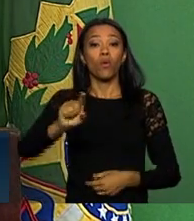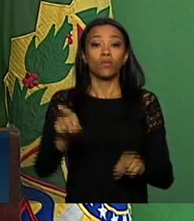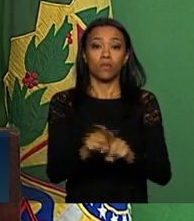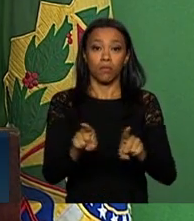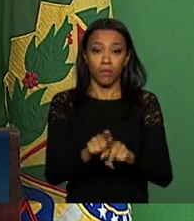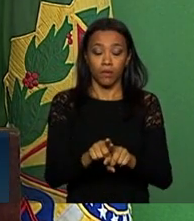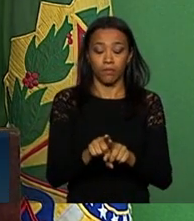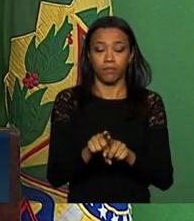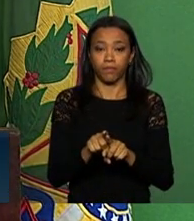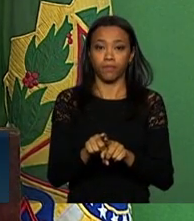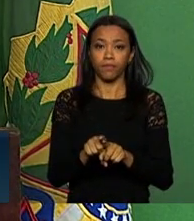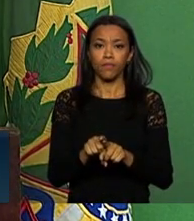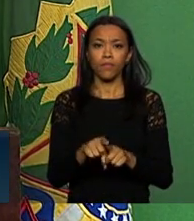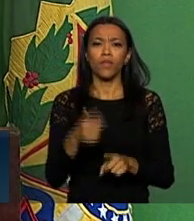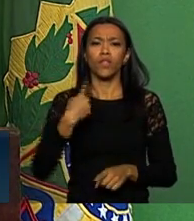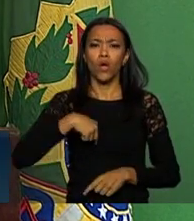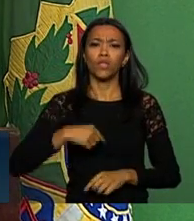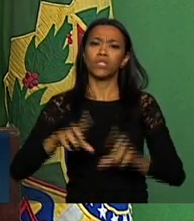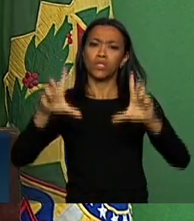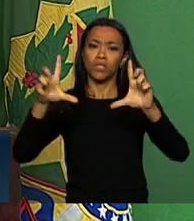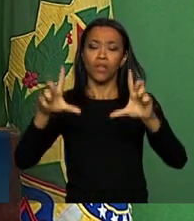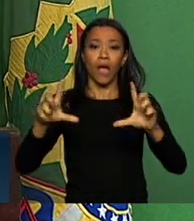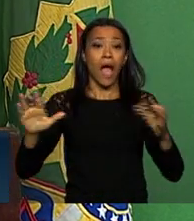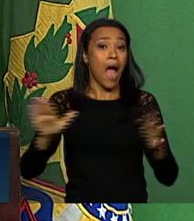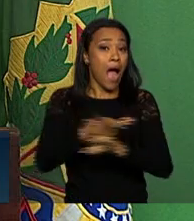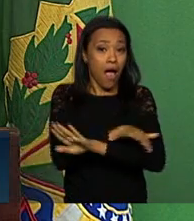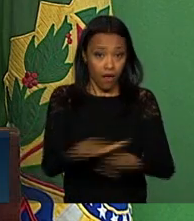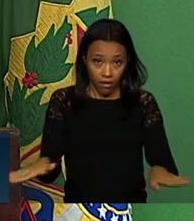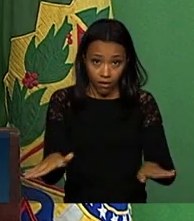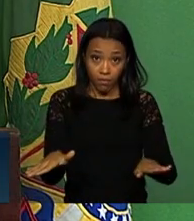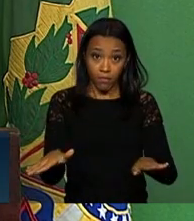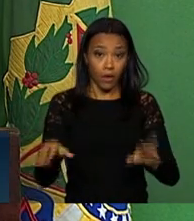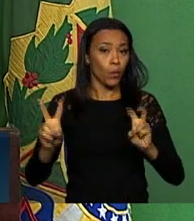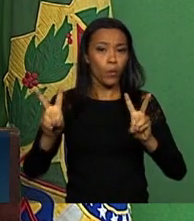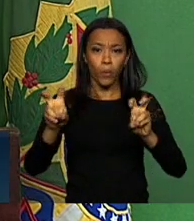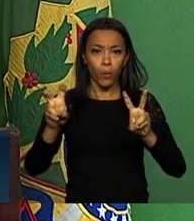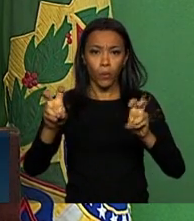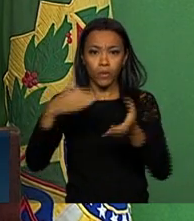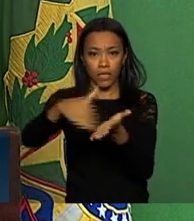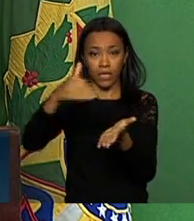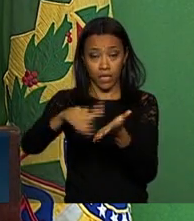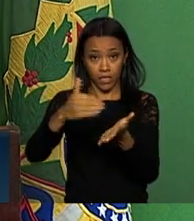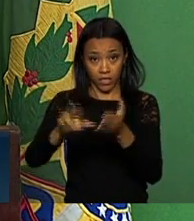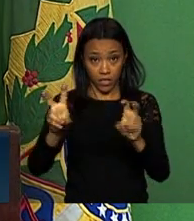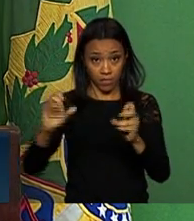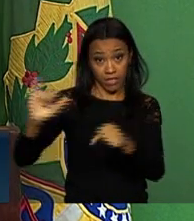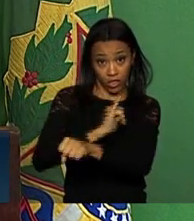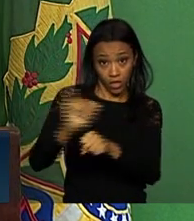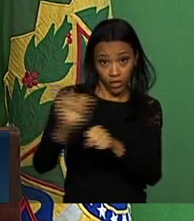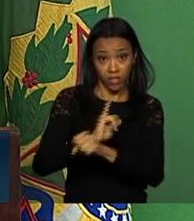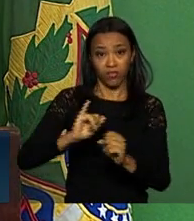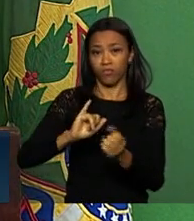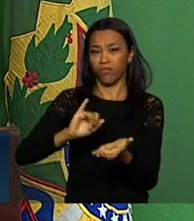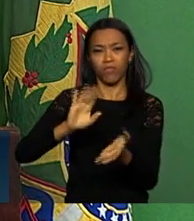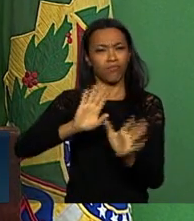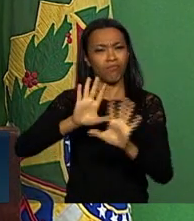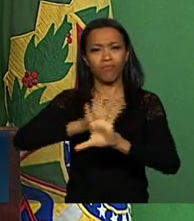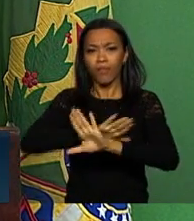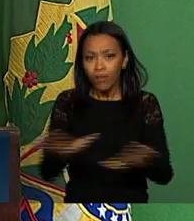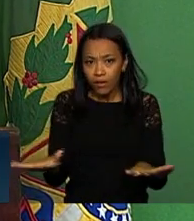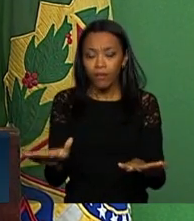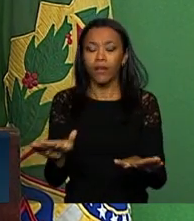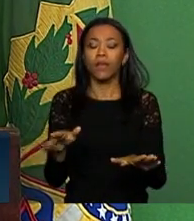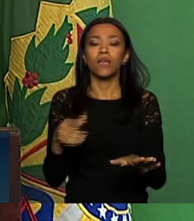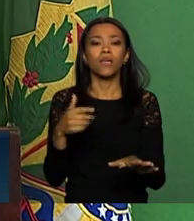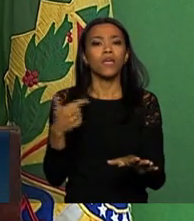também extinguir a secretaria de assuntos e as atribuições que